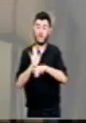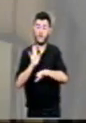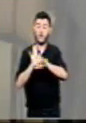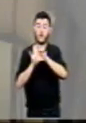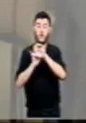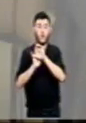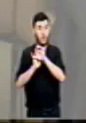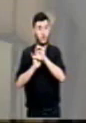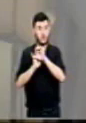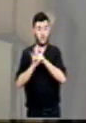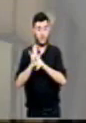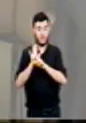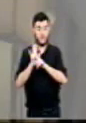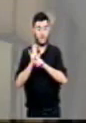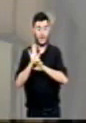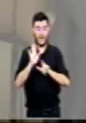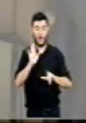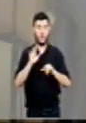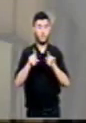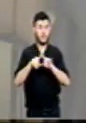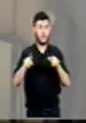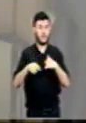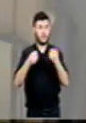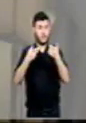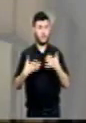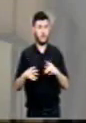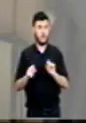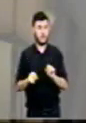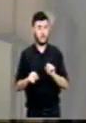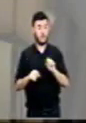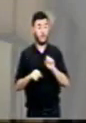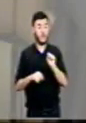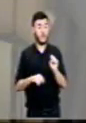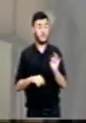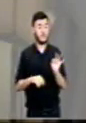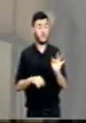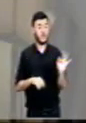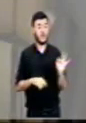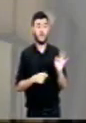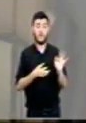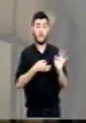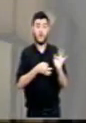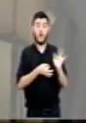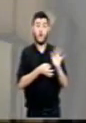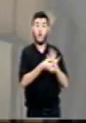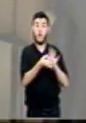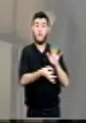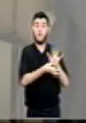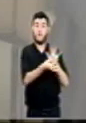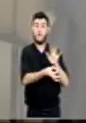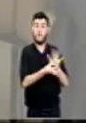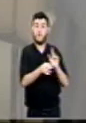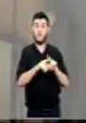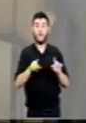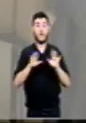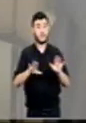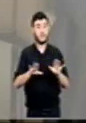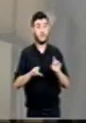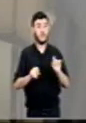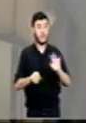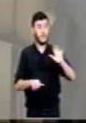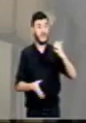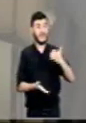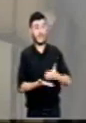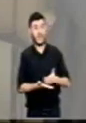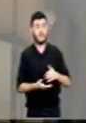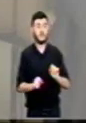feitos, incumbindo assim que o Supremo Tribunal Federal se manifeste sobre o ocorrido, já que, em tese, o óbice seria o cumprimento de